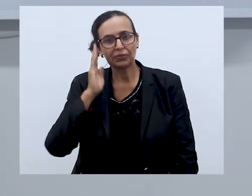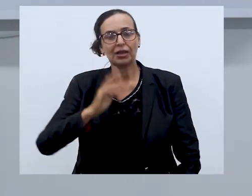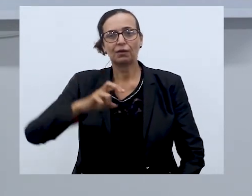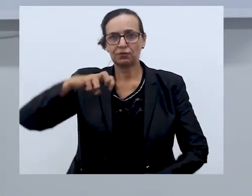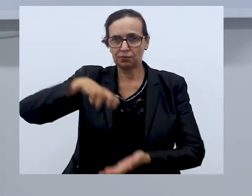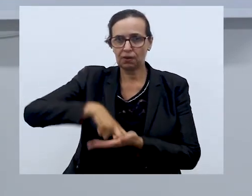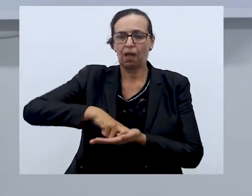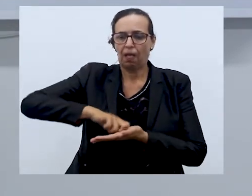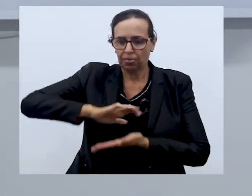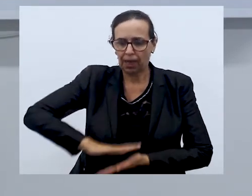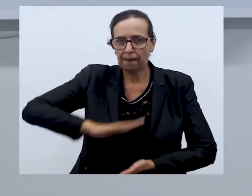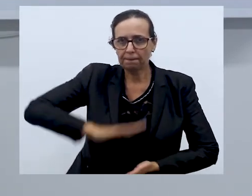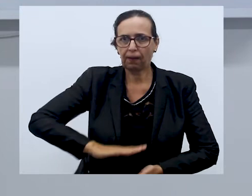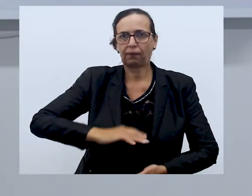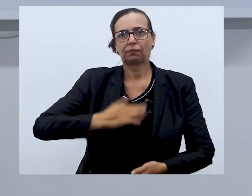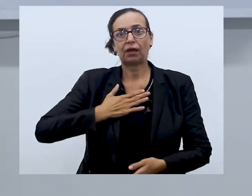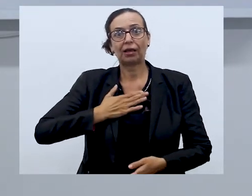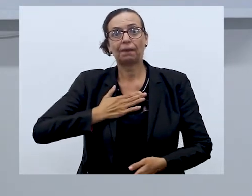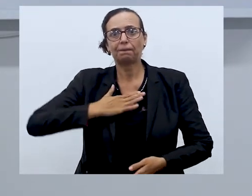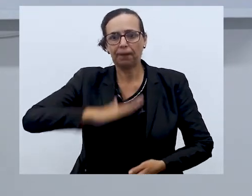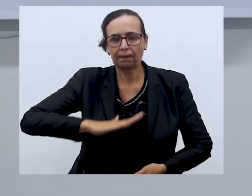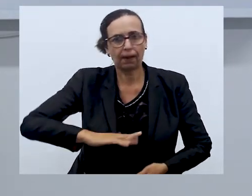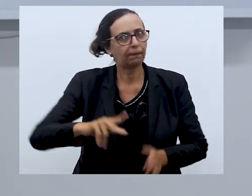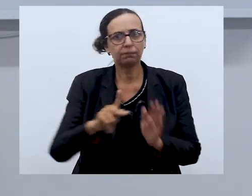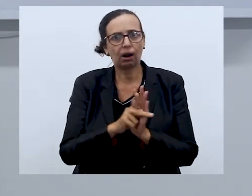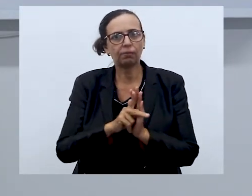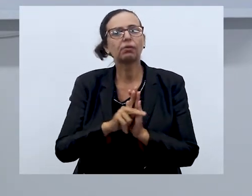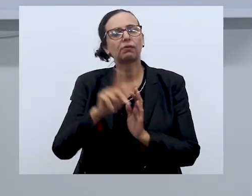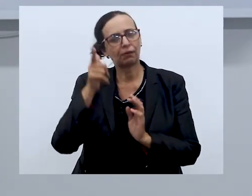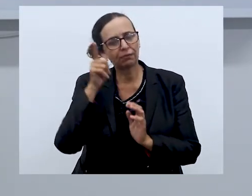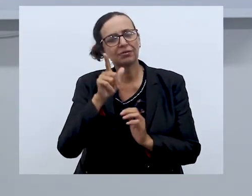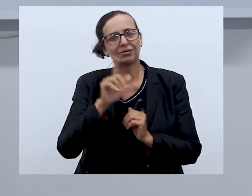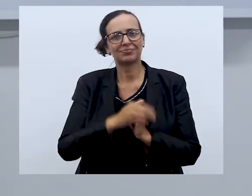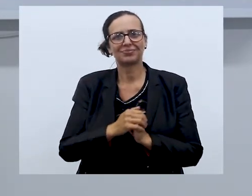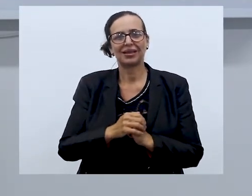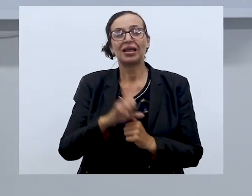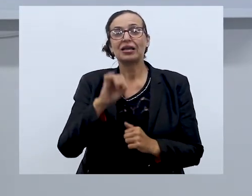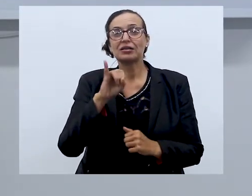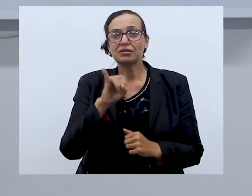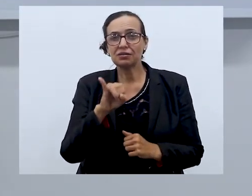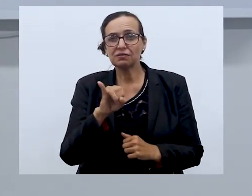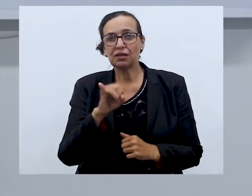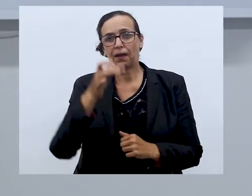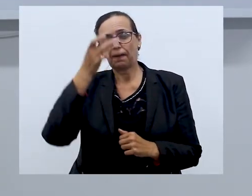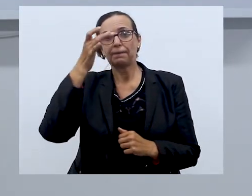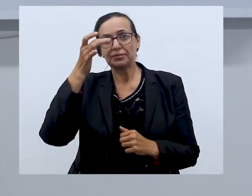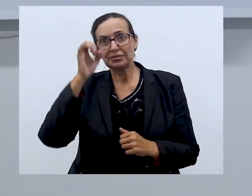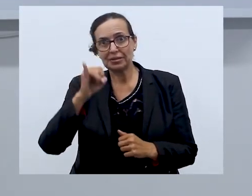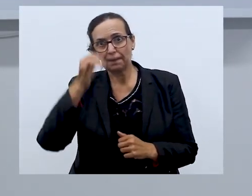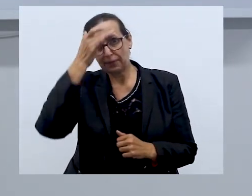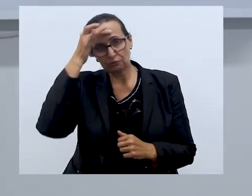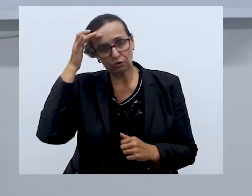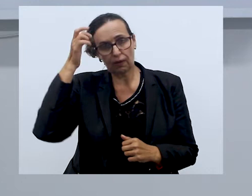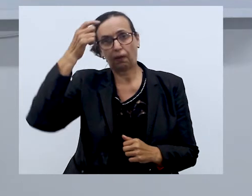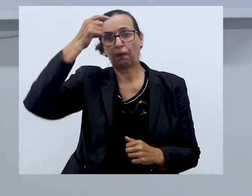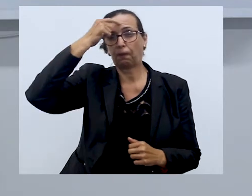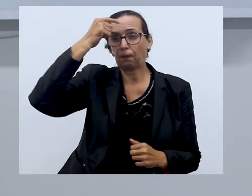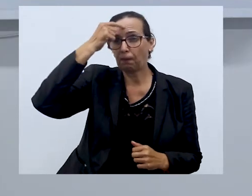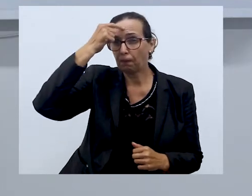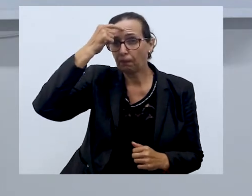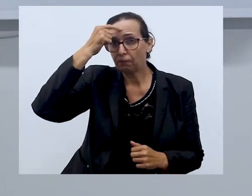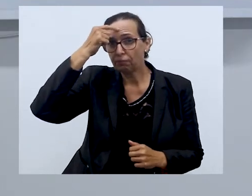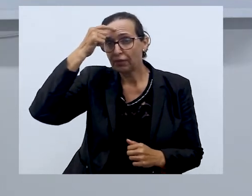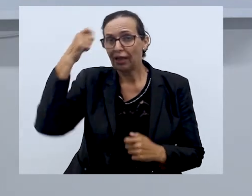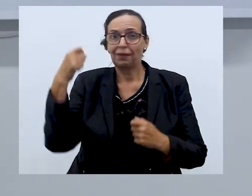pessoas inconscientes, deve-se chamar por ajuda imediatamente. Chame a equipe de socorro, seja o